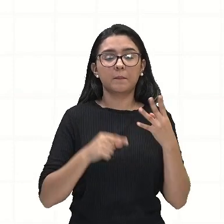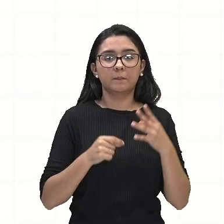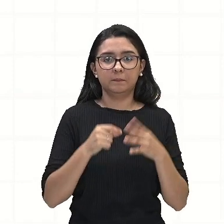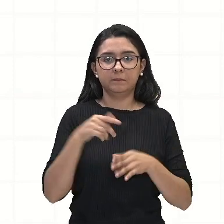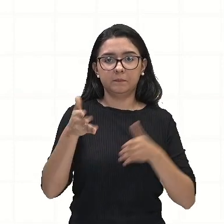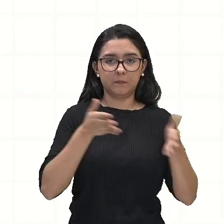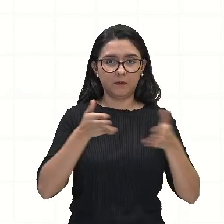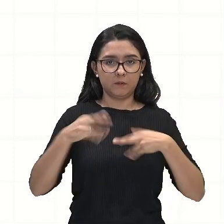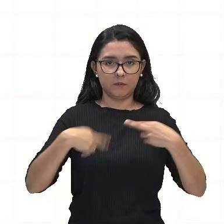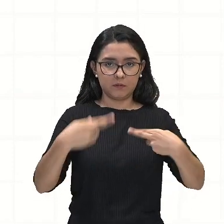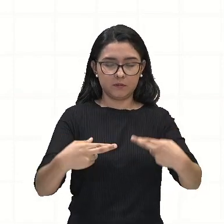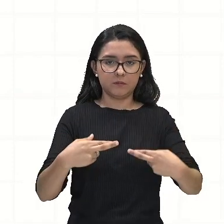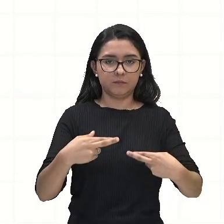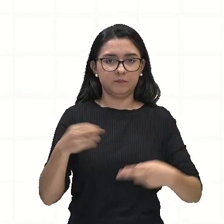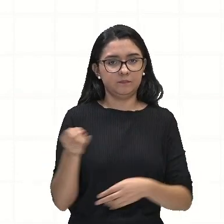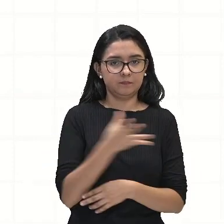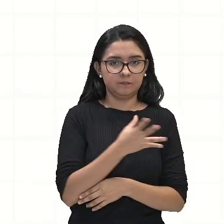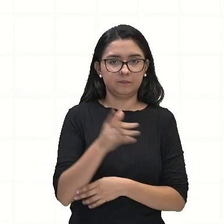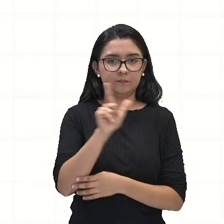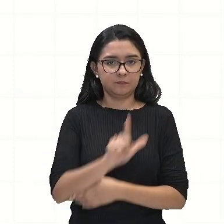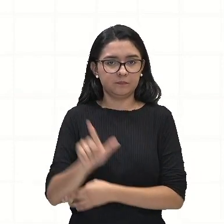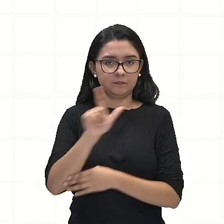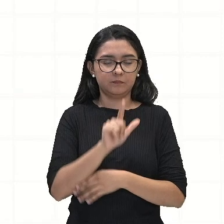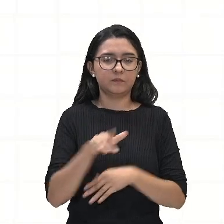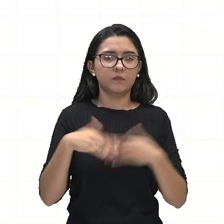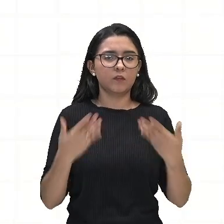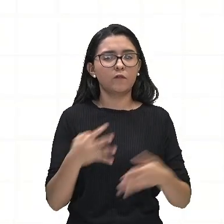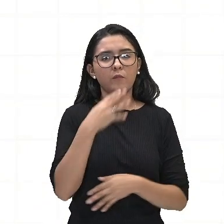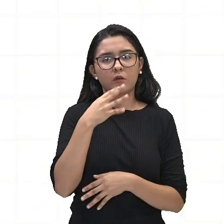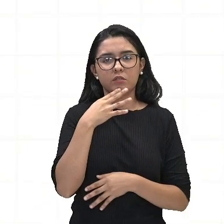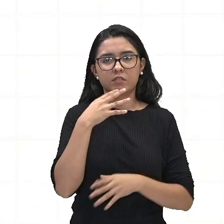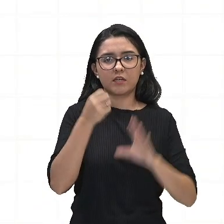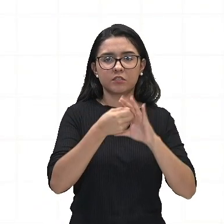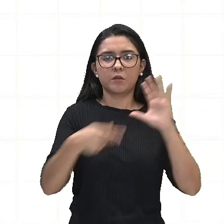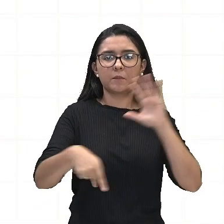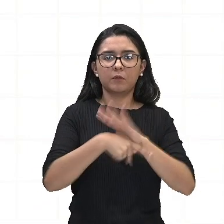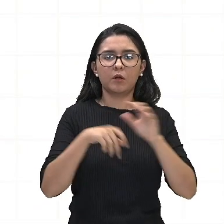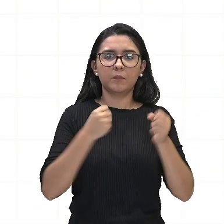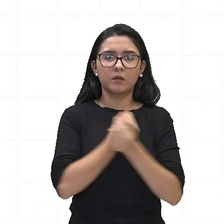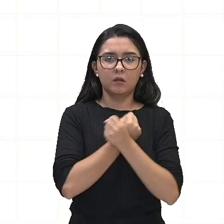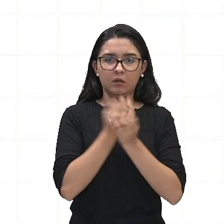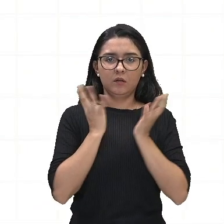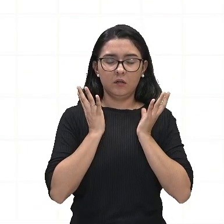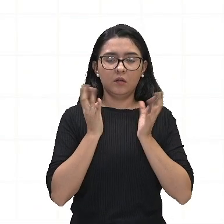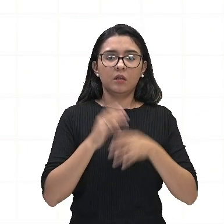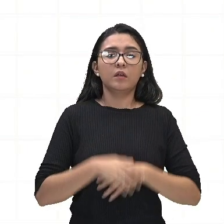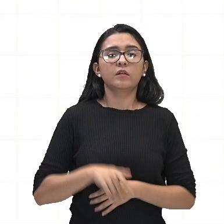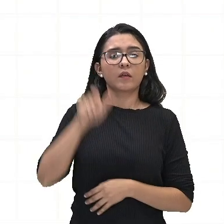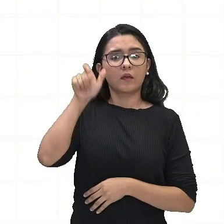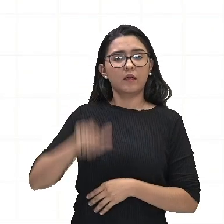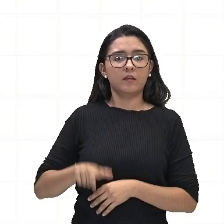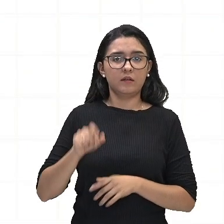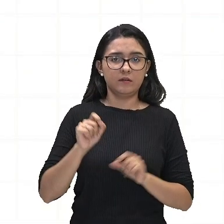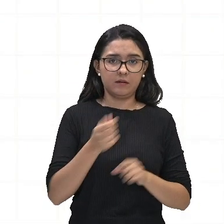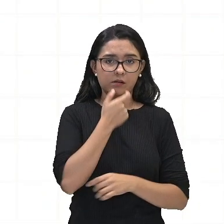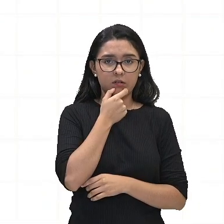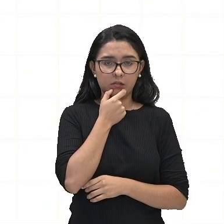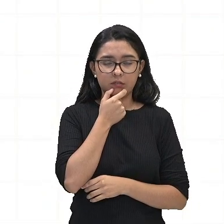literário. Vamos conhecer aí características de William Shakespeare. William Shakespeare, ele é